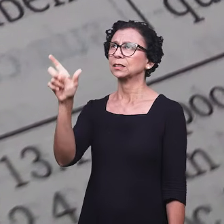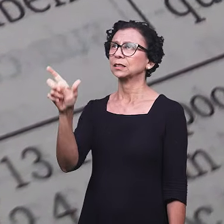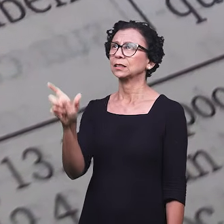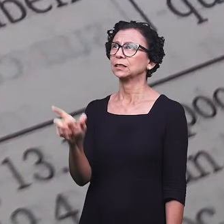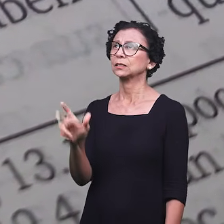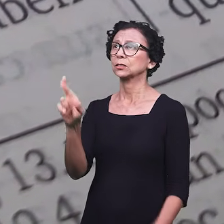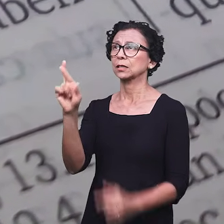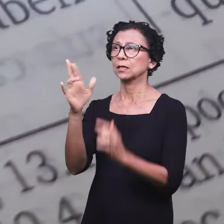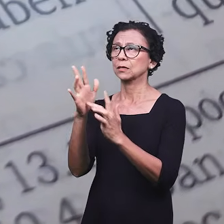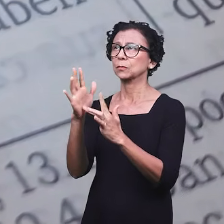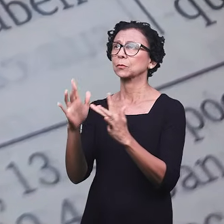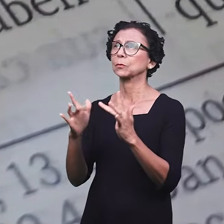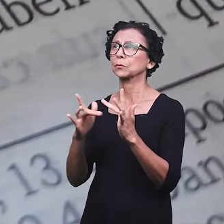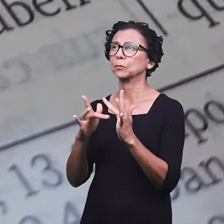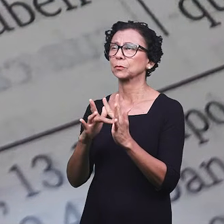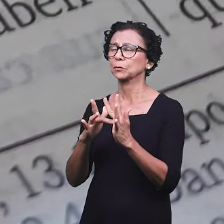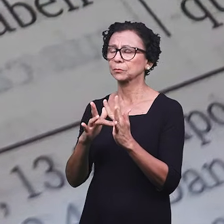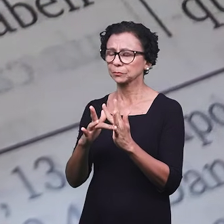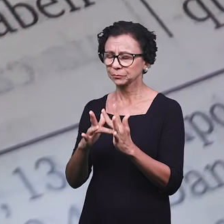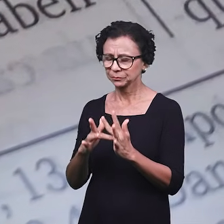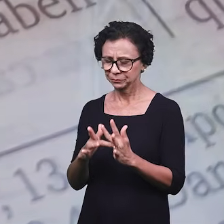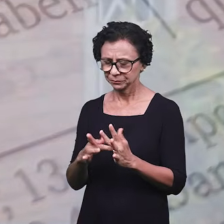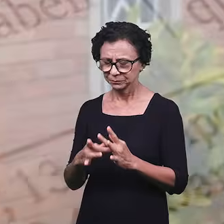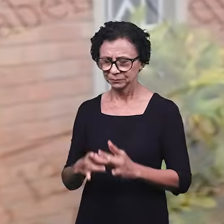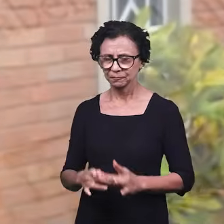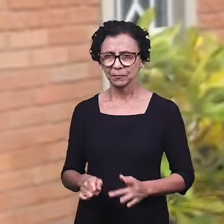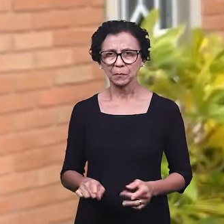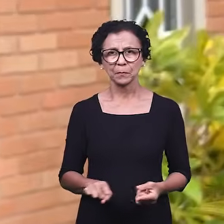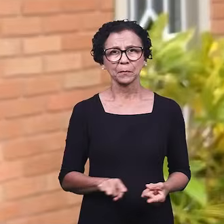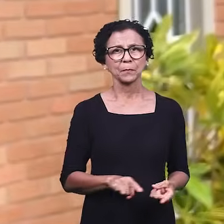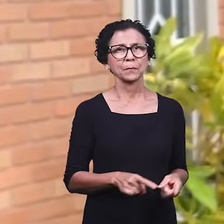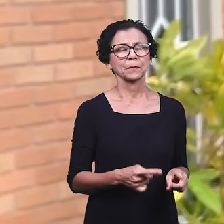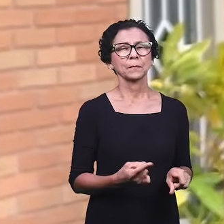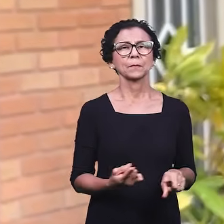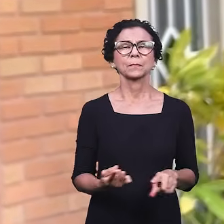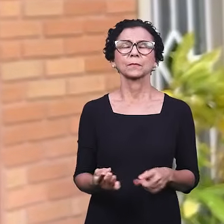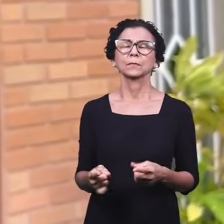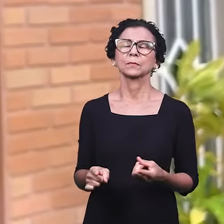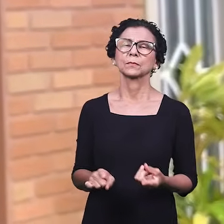vitória em Ti, Jesus.